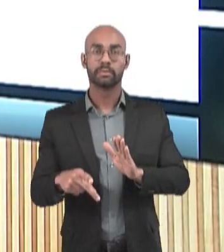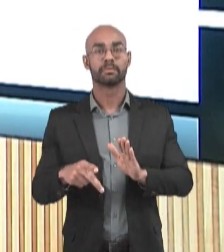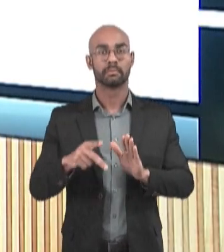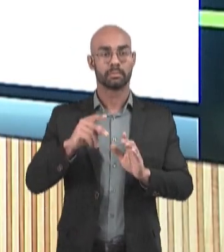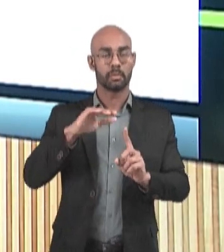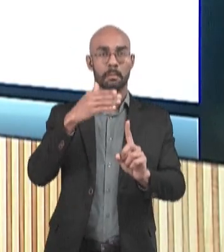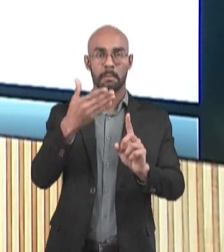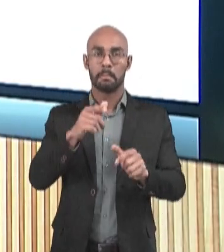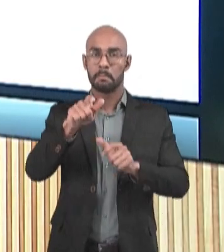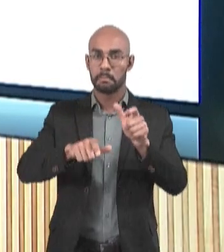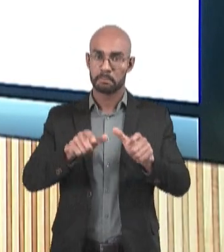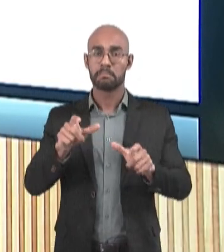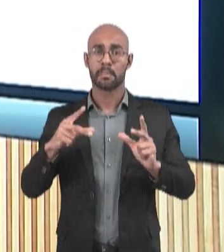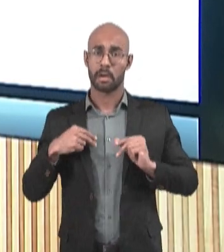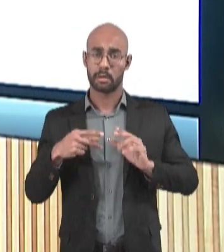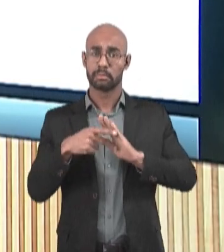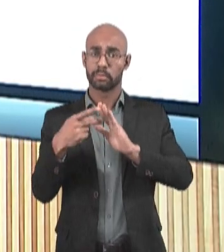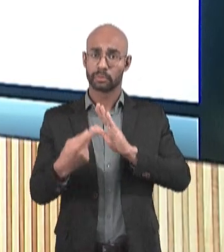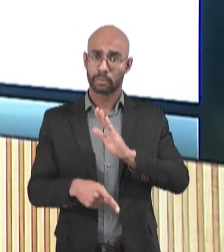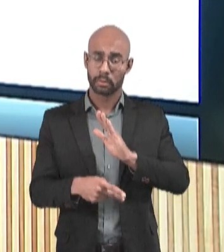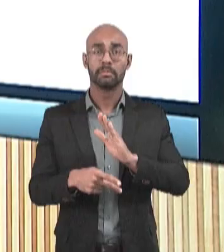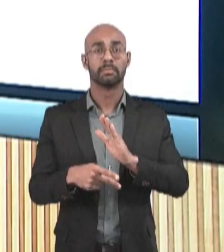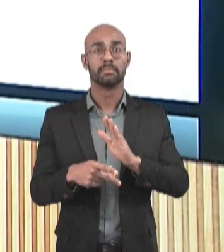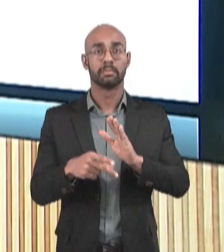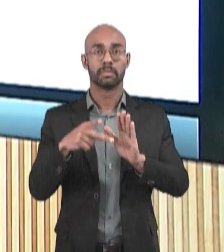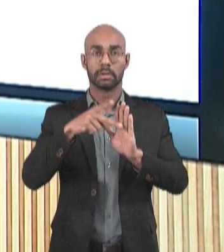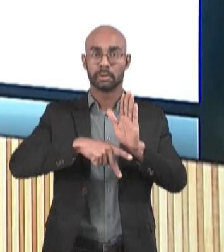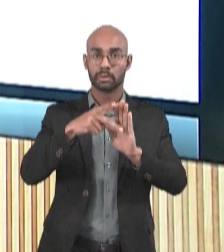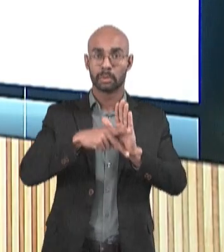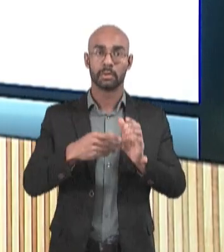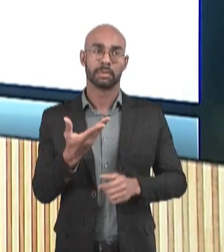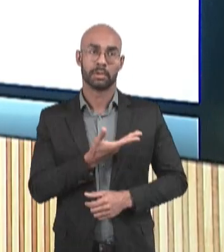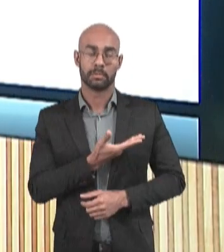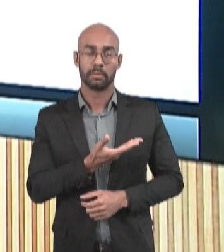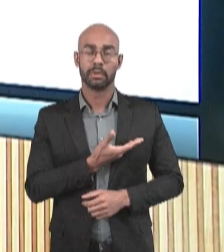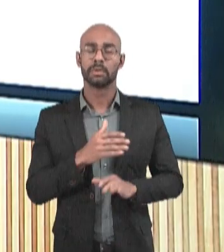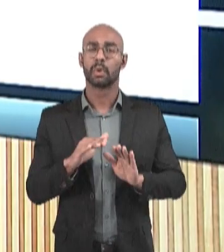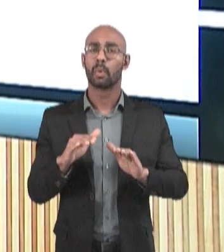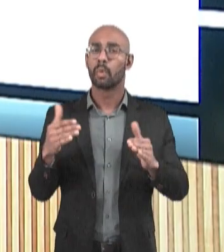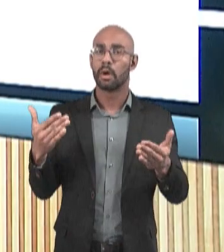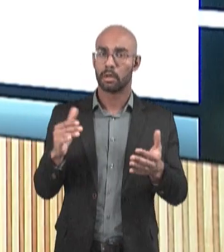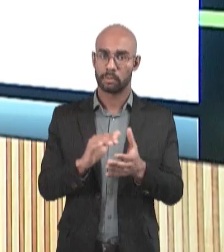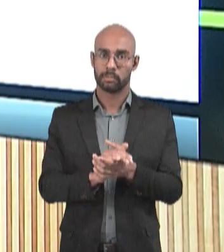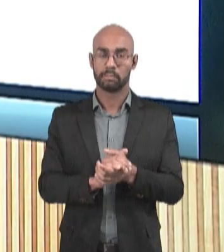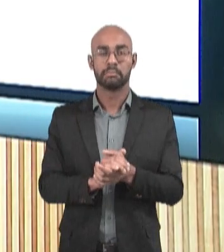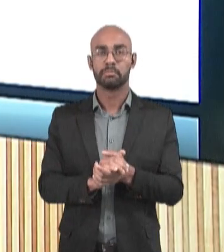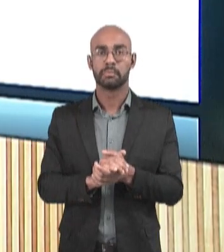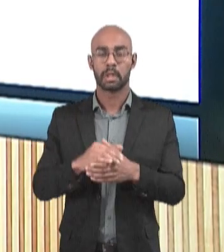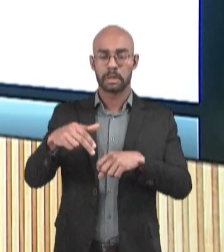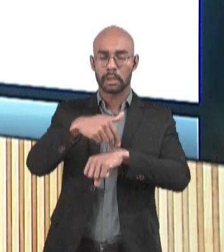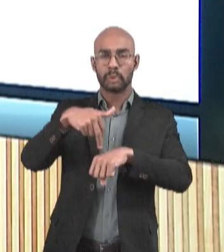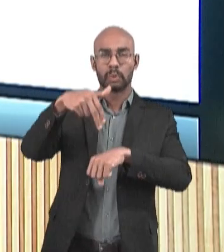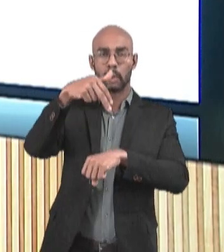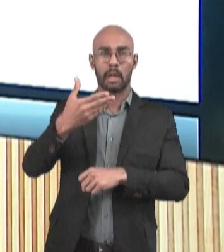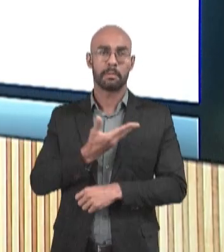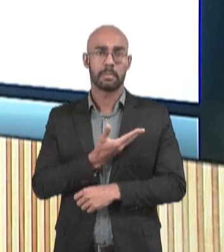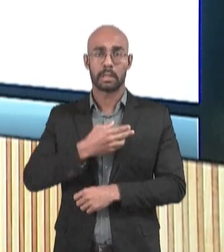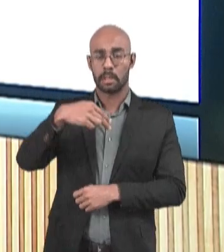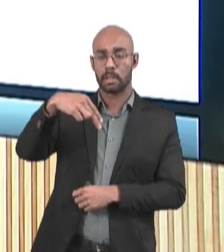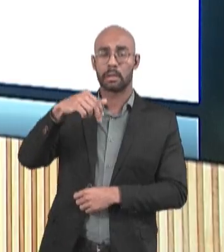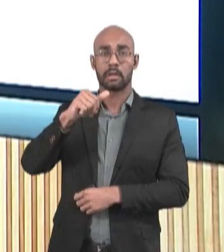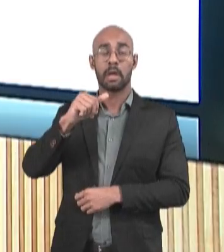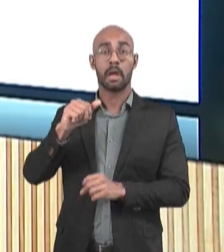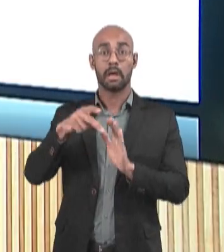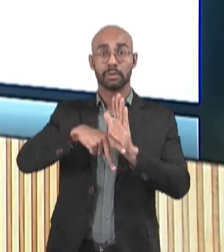legislativo para as nações amigas de Mato Grosso do Sul. E quais seriam essas nações amigas de Mato Grosso do